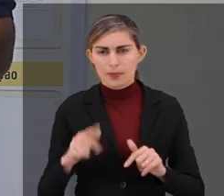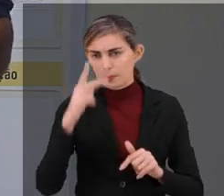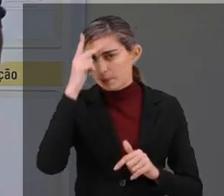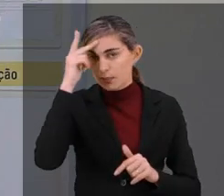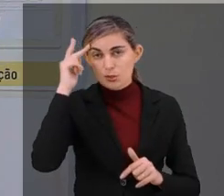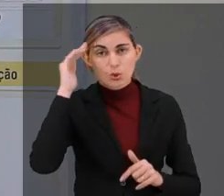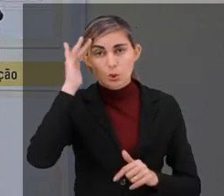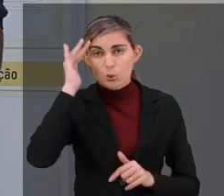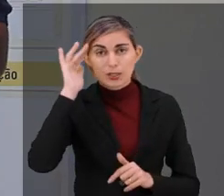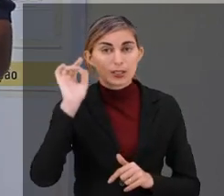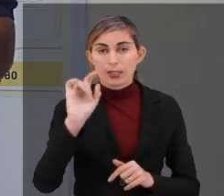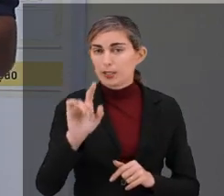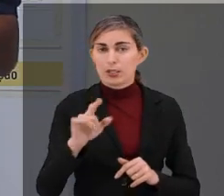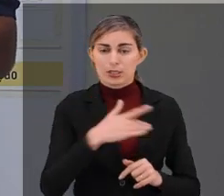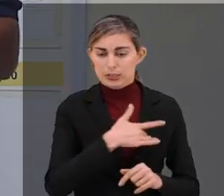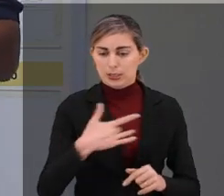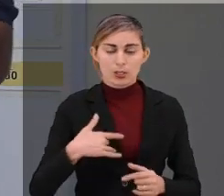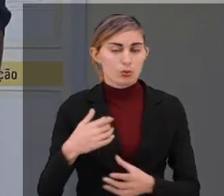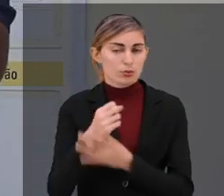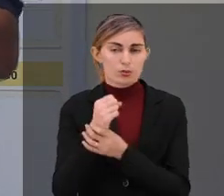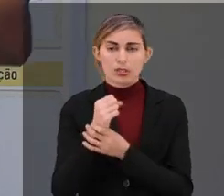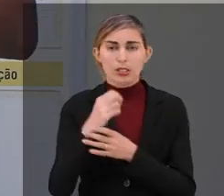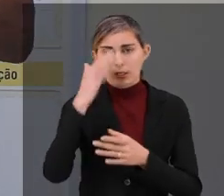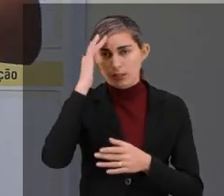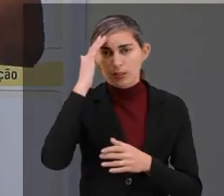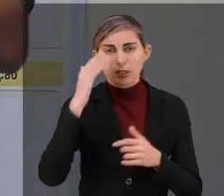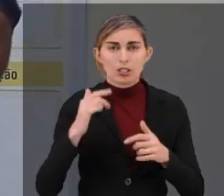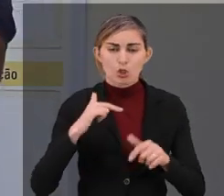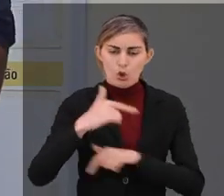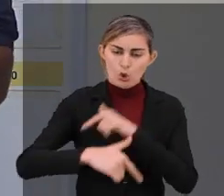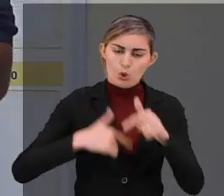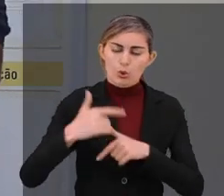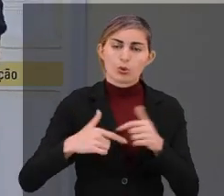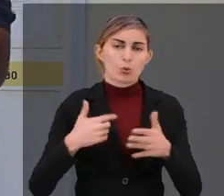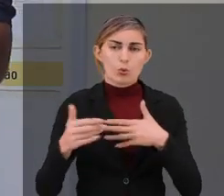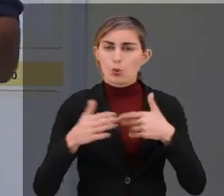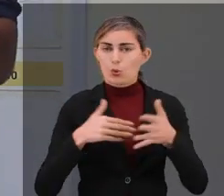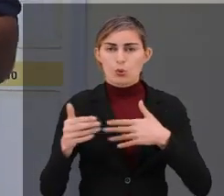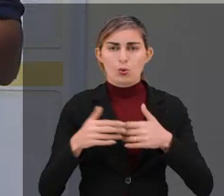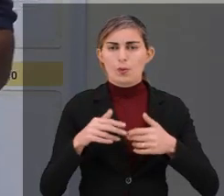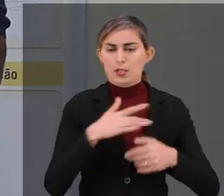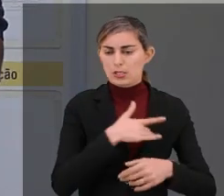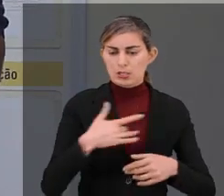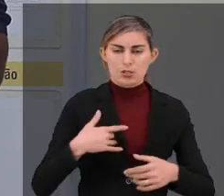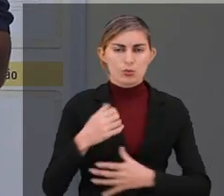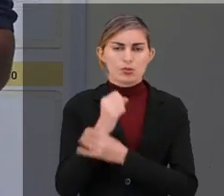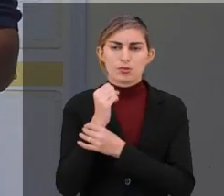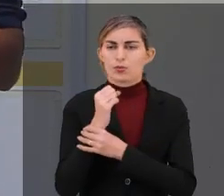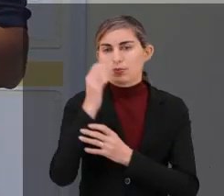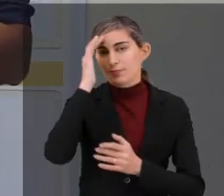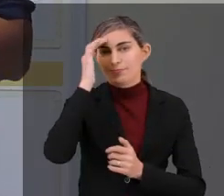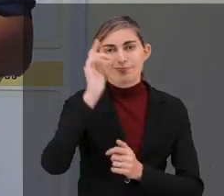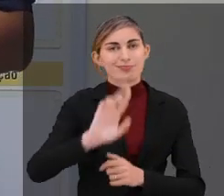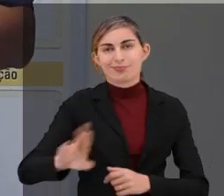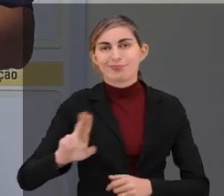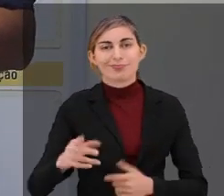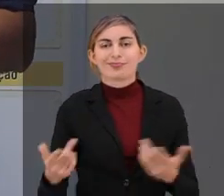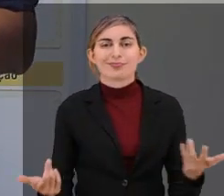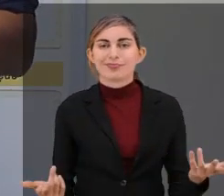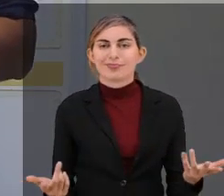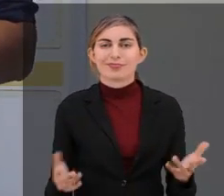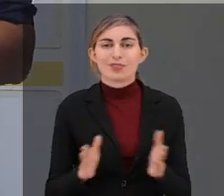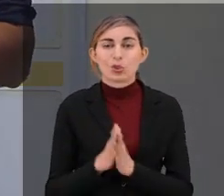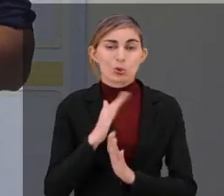como saúde e segurança. Entende isso como jornada de trabalho, como qualquer coisa, menos como saúde e segurança. Porque tudo